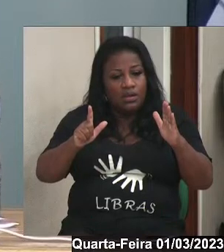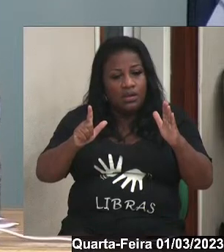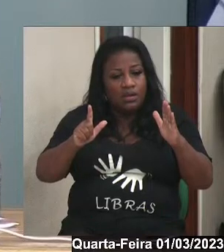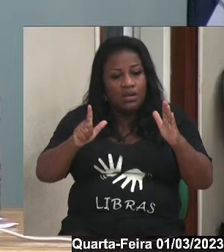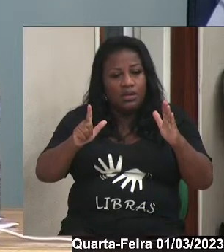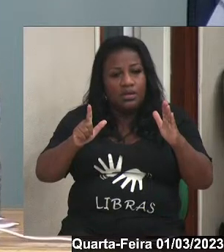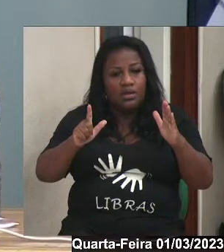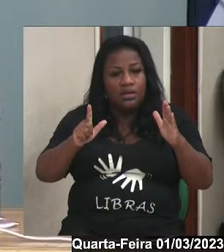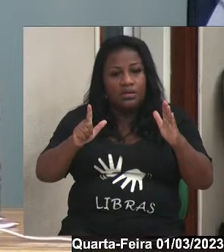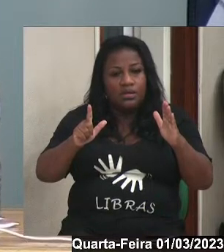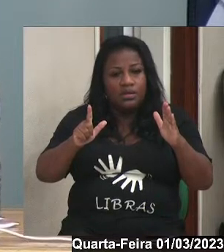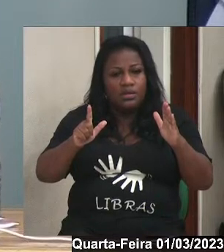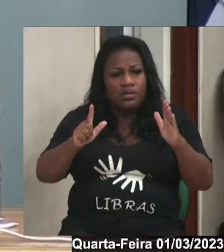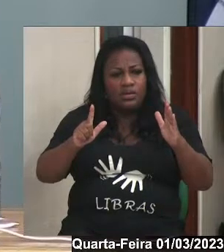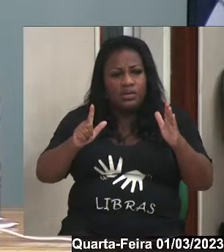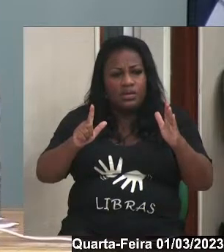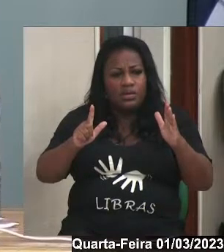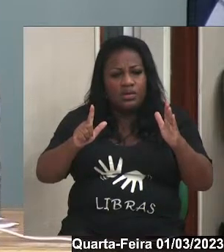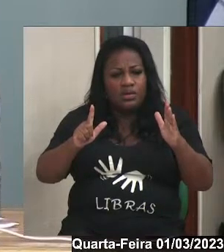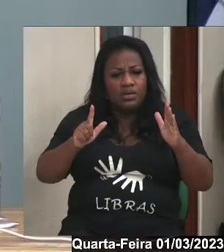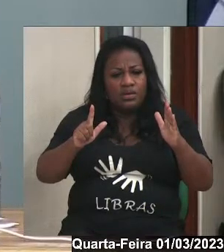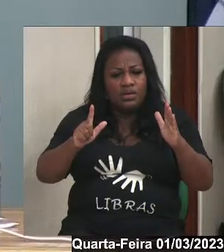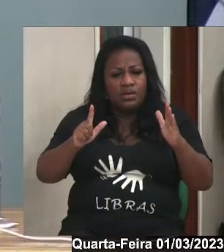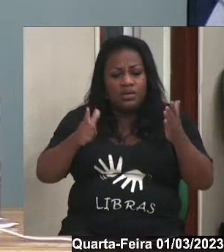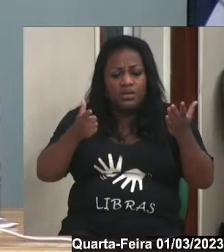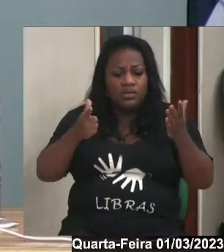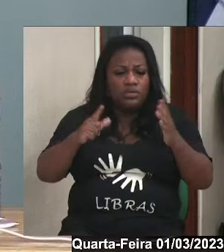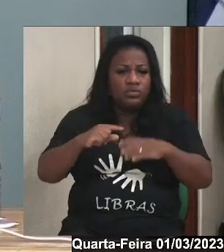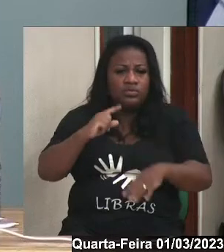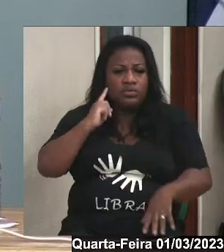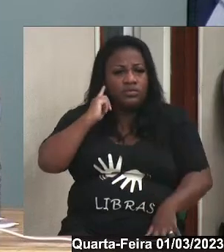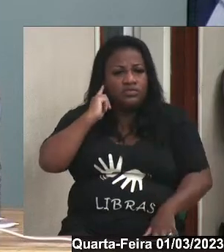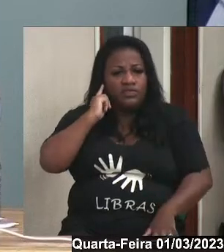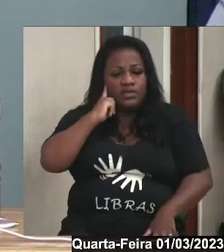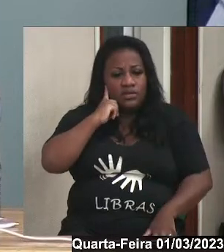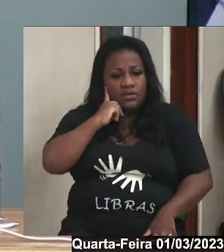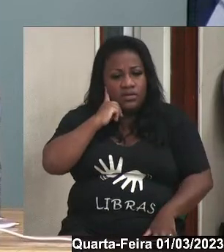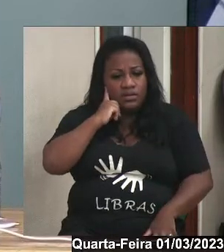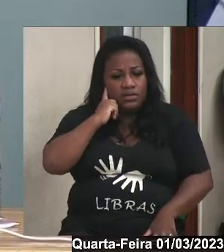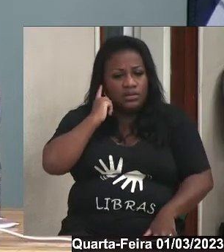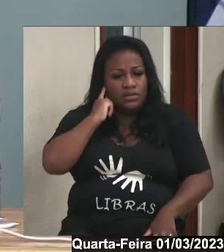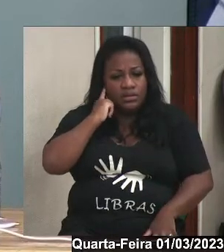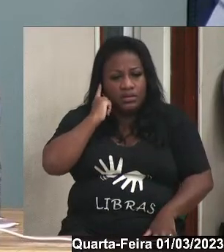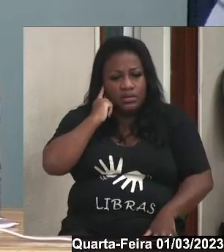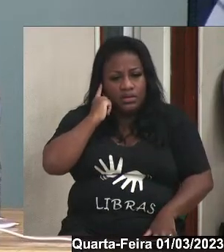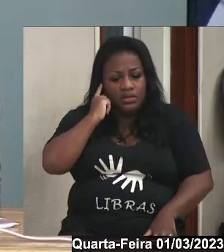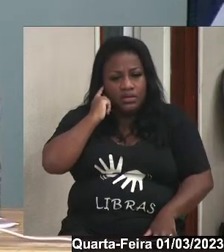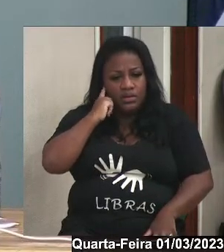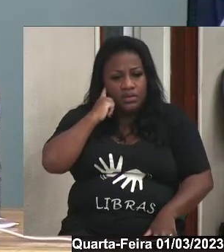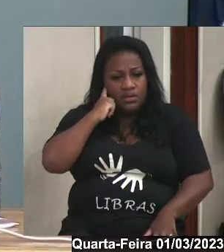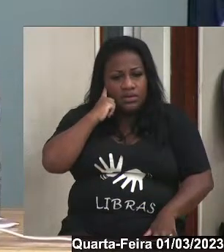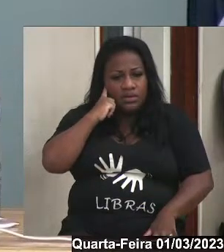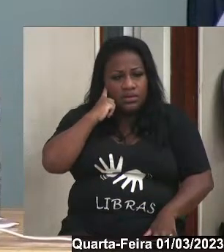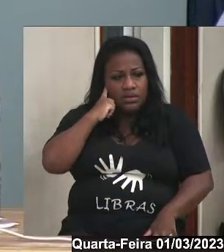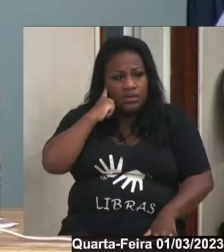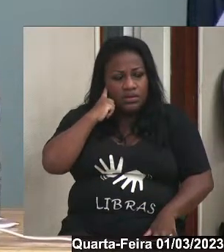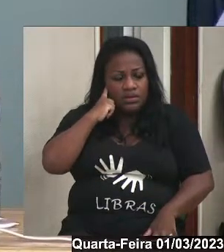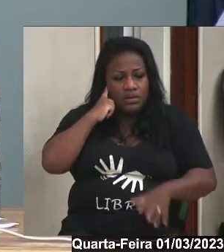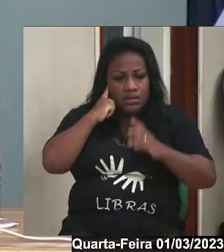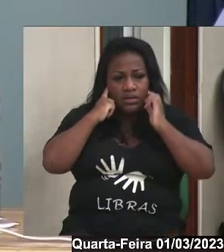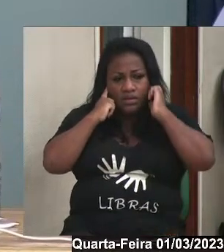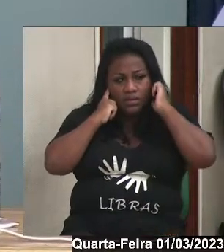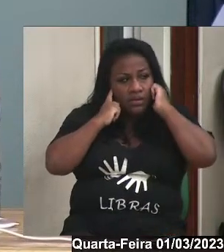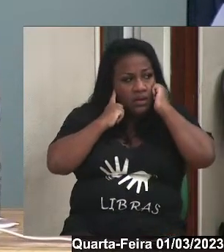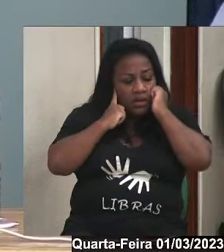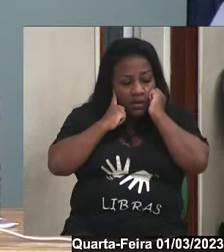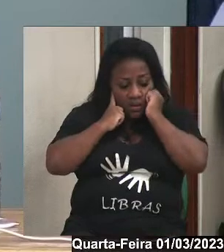no varejo de cães e gatos por estabelecimento comercial no município de Embu das Artes e de outras providências. Em discussão, usou a palavra o vereador